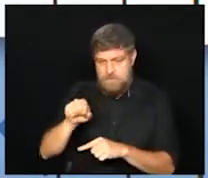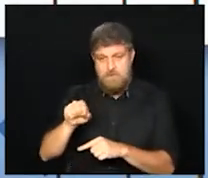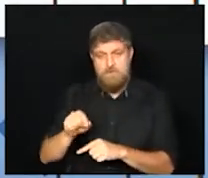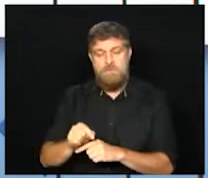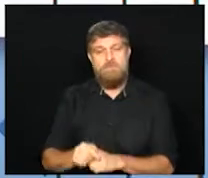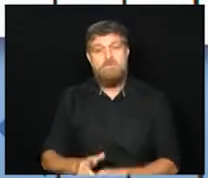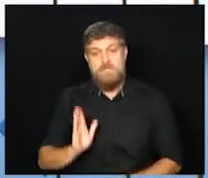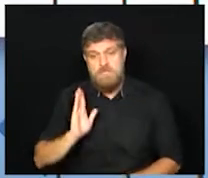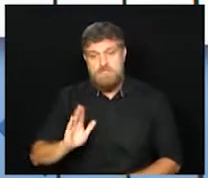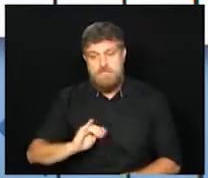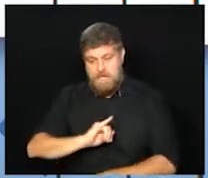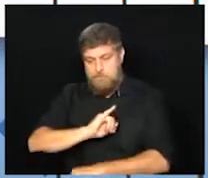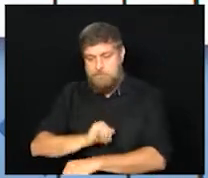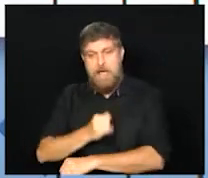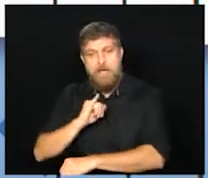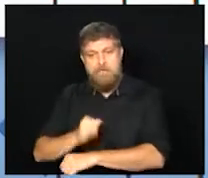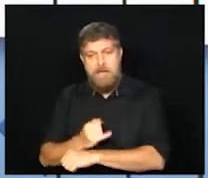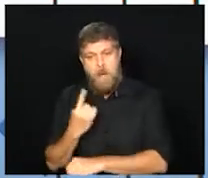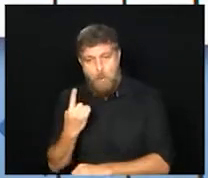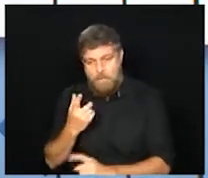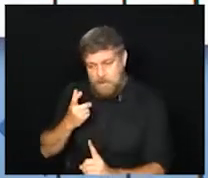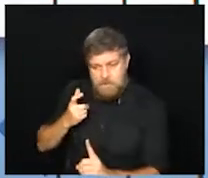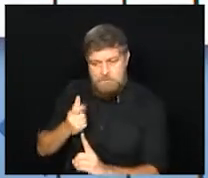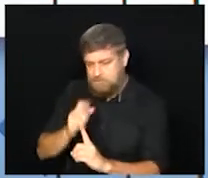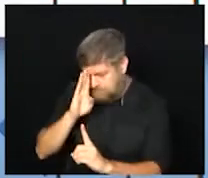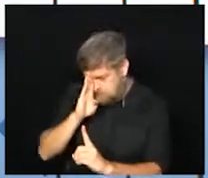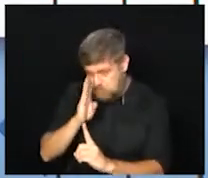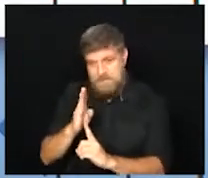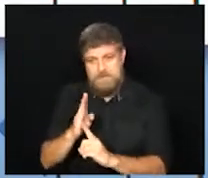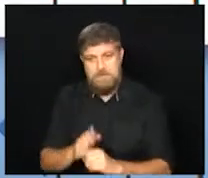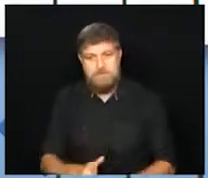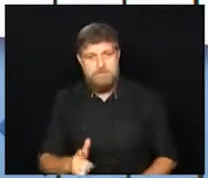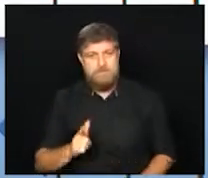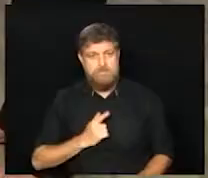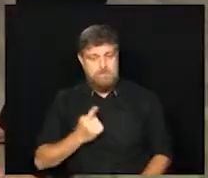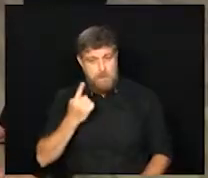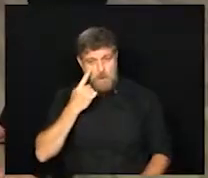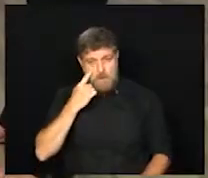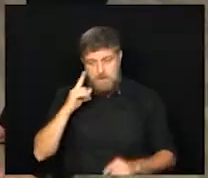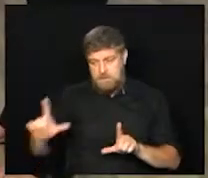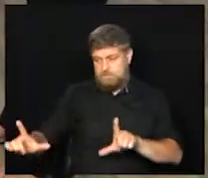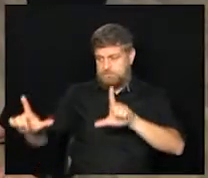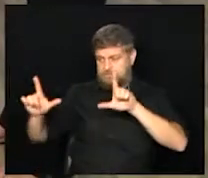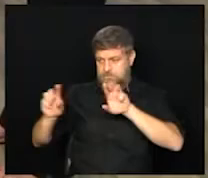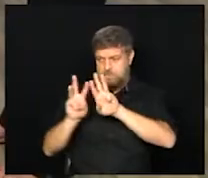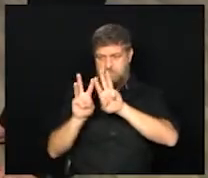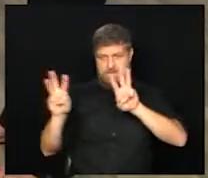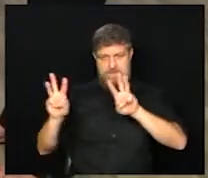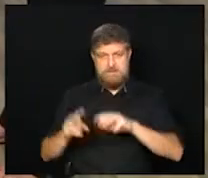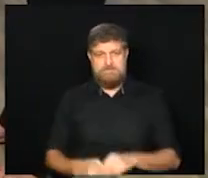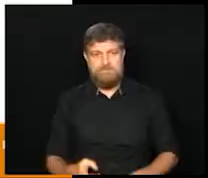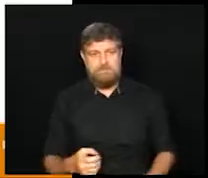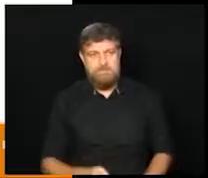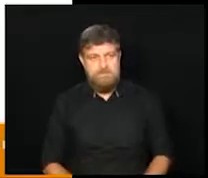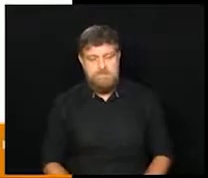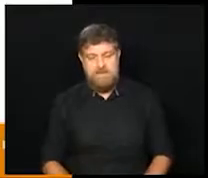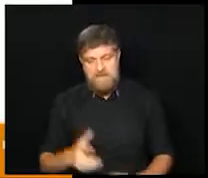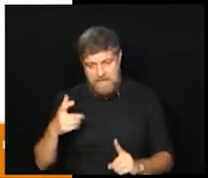receberam o imunizante de uma dose só. A gente tem aqui, olha... O site aberto,